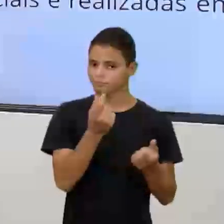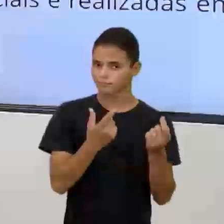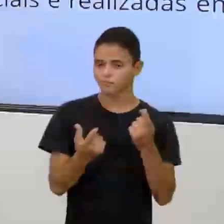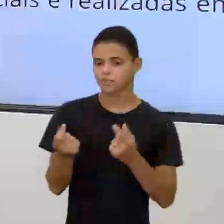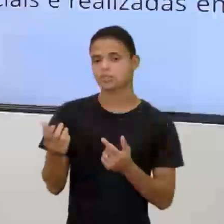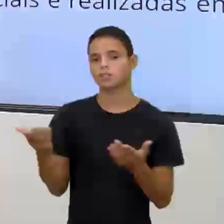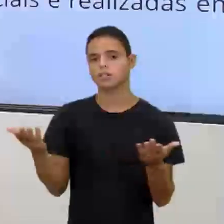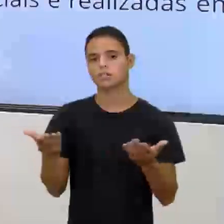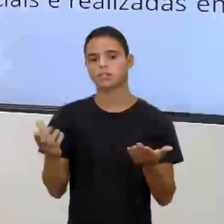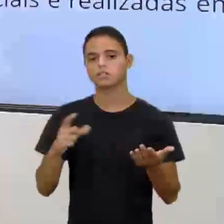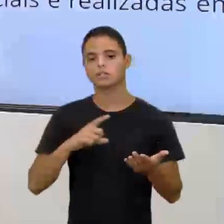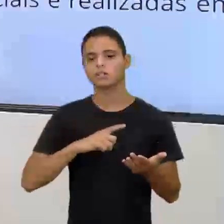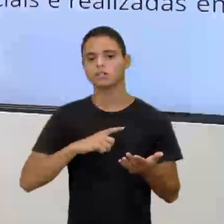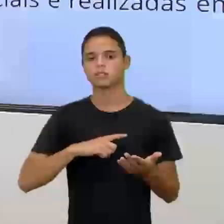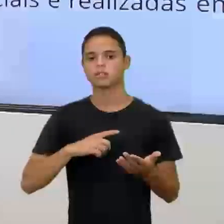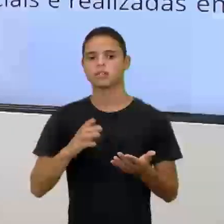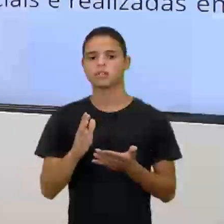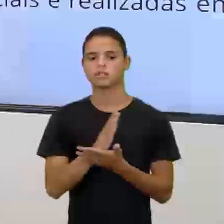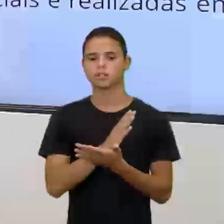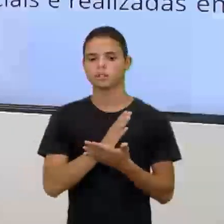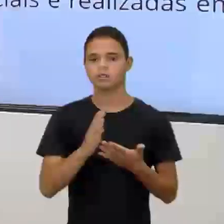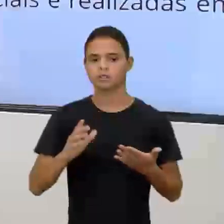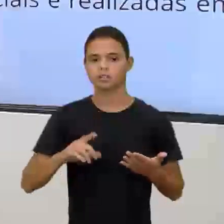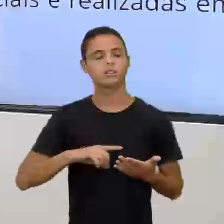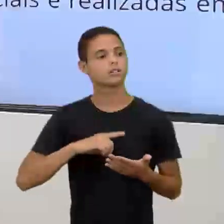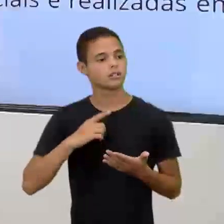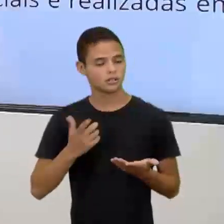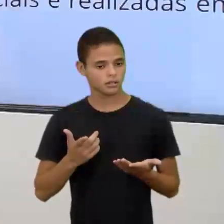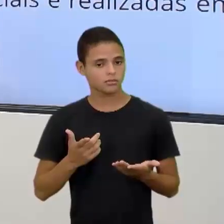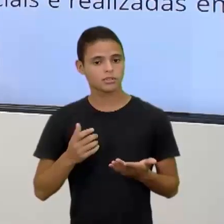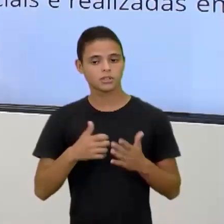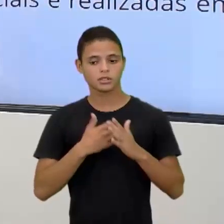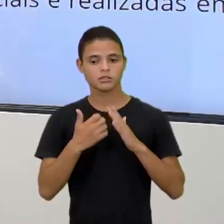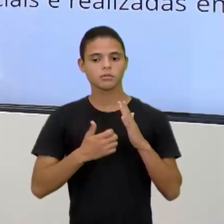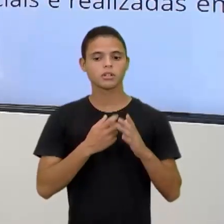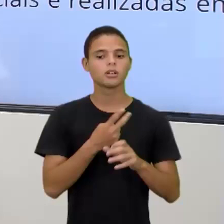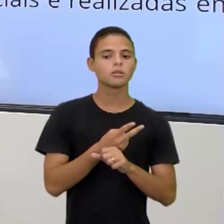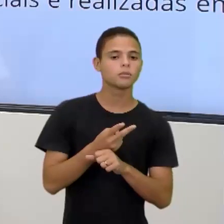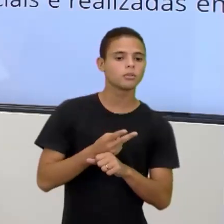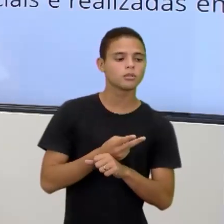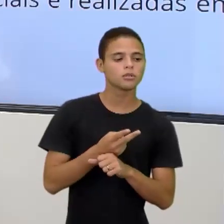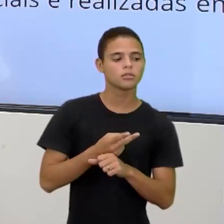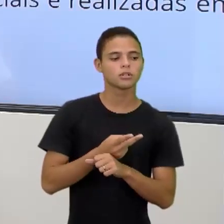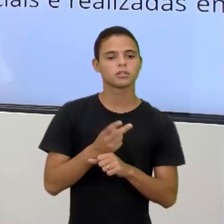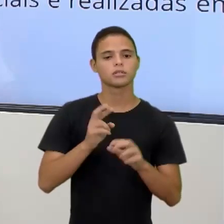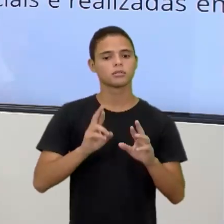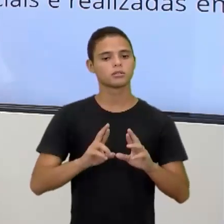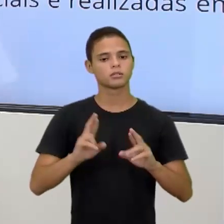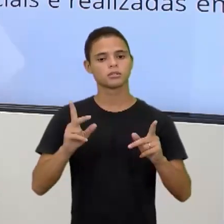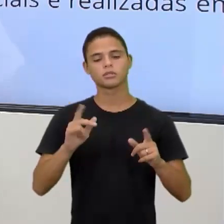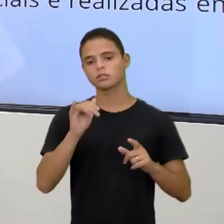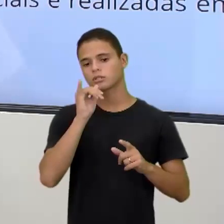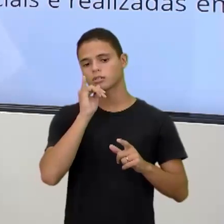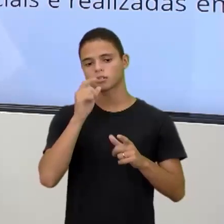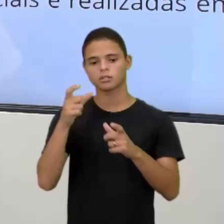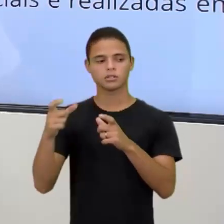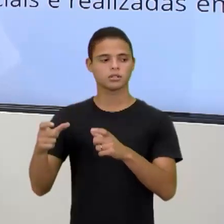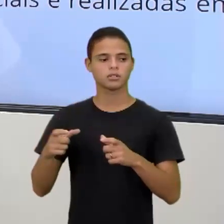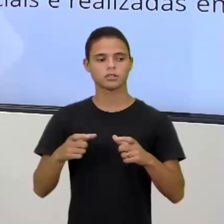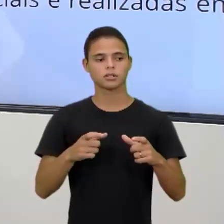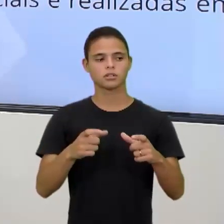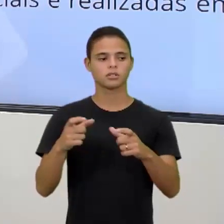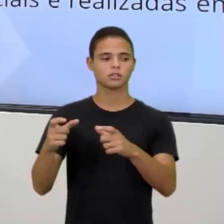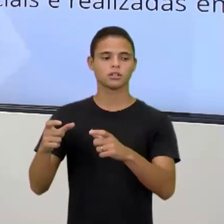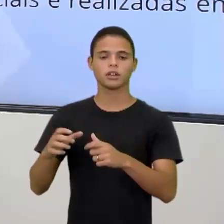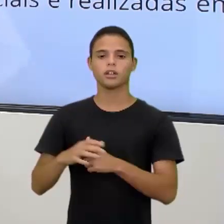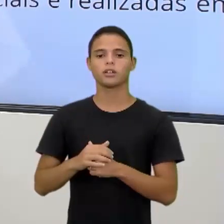empresas, startups aí, que têm procurado tirar um pouquinho dessa formalidade. Sim. É como você falou, porque o ambiente onde a pessoa vai trabalhar